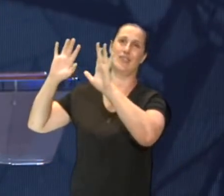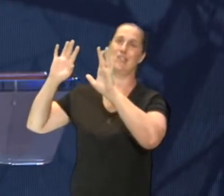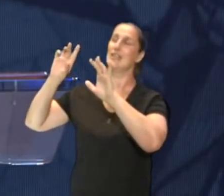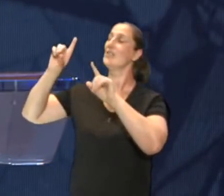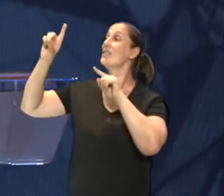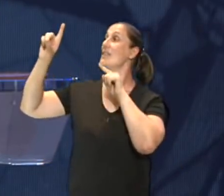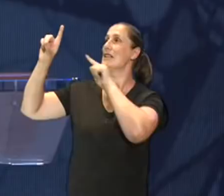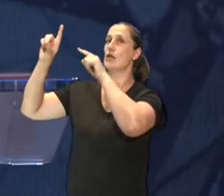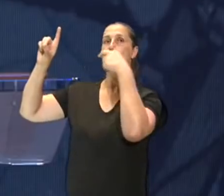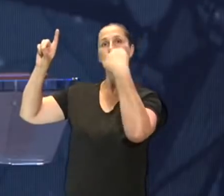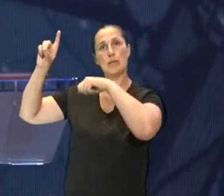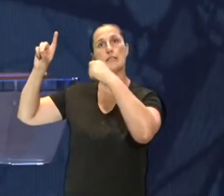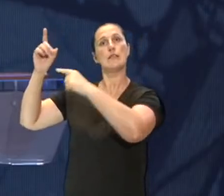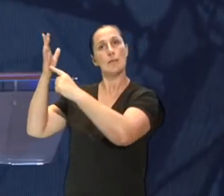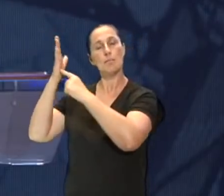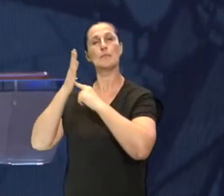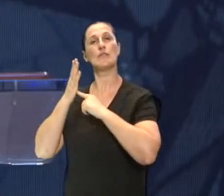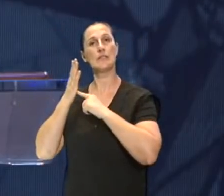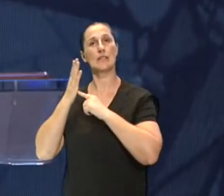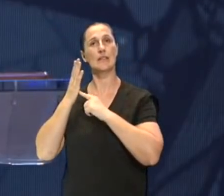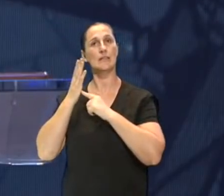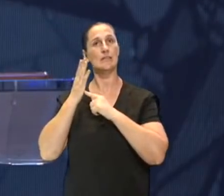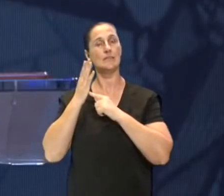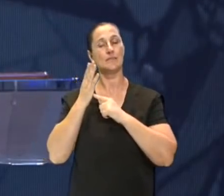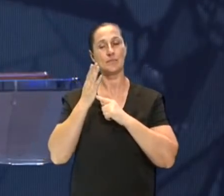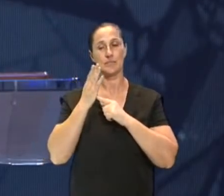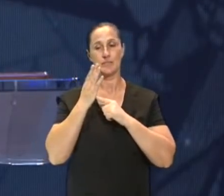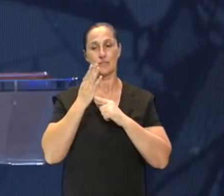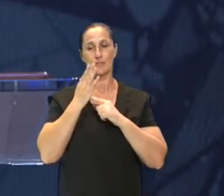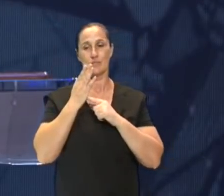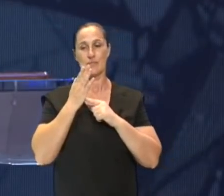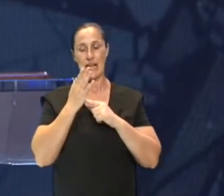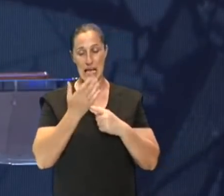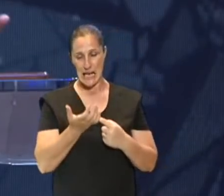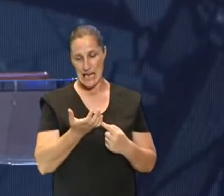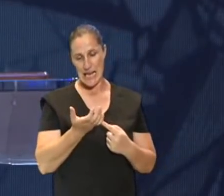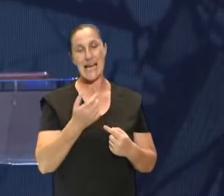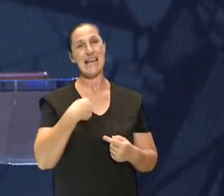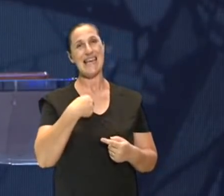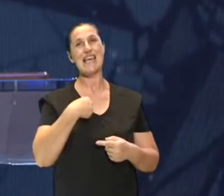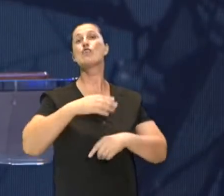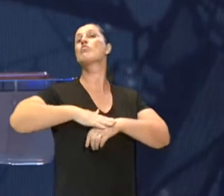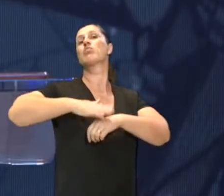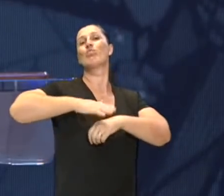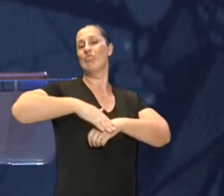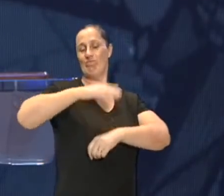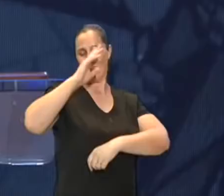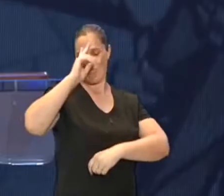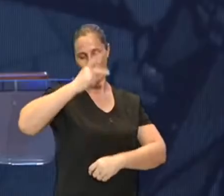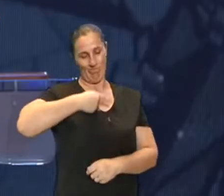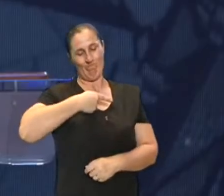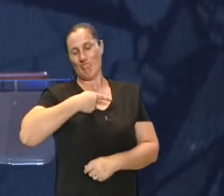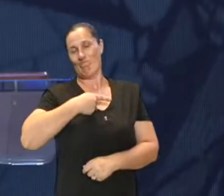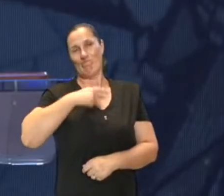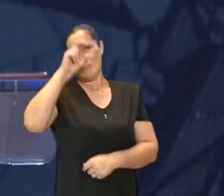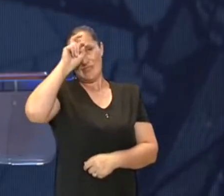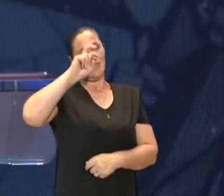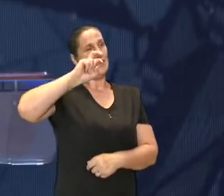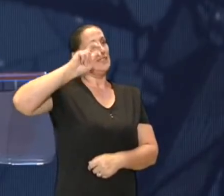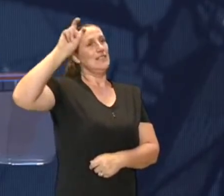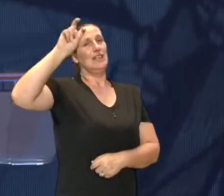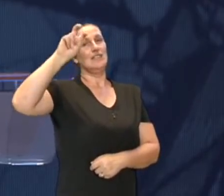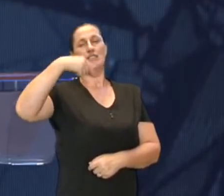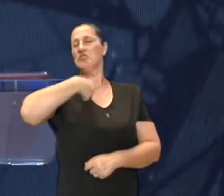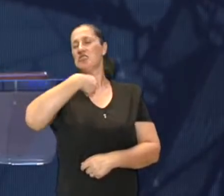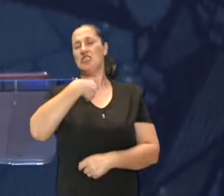olhos. Às vezes a gente olha e diz, não, isso aqui fui eu que fiz, isso aqui foi obra da minha inteligência, isso aqui foi obra da minha